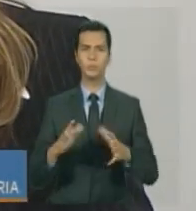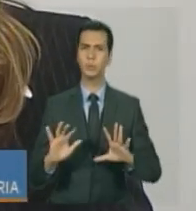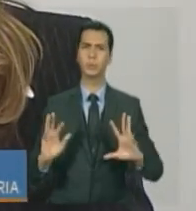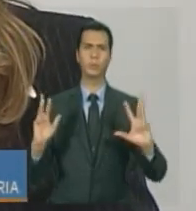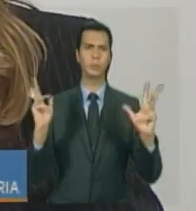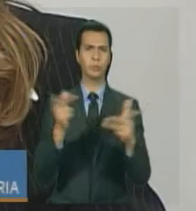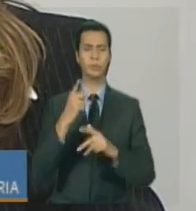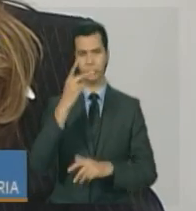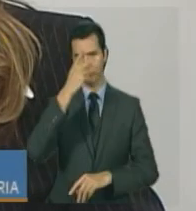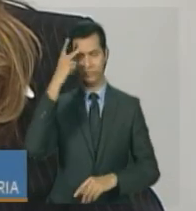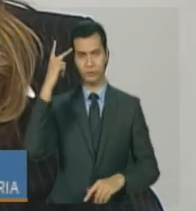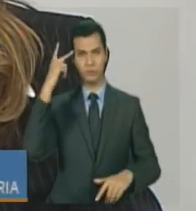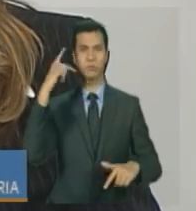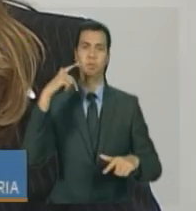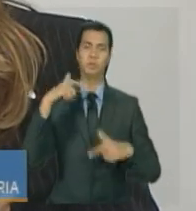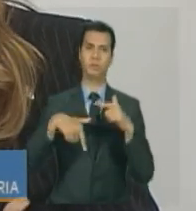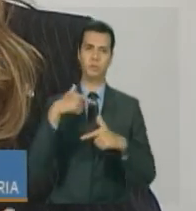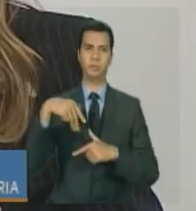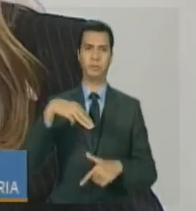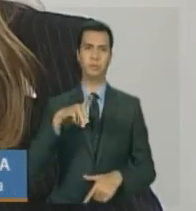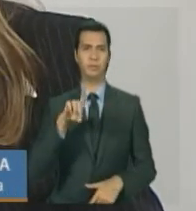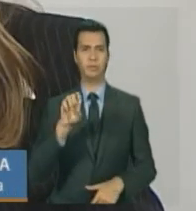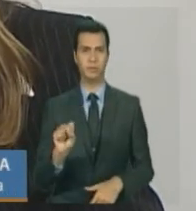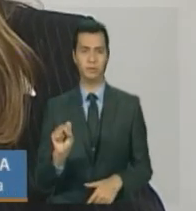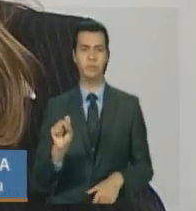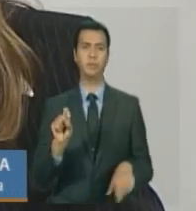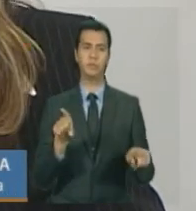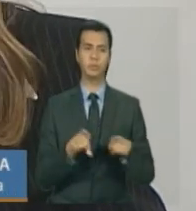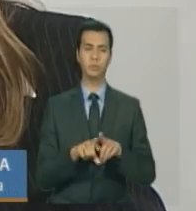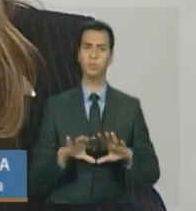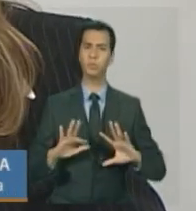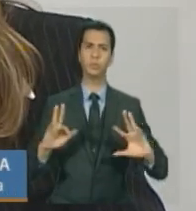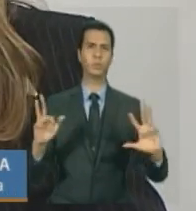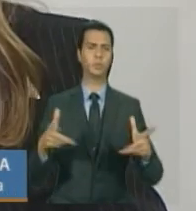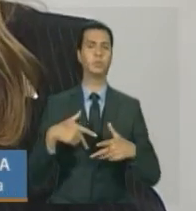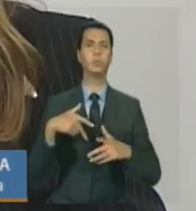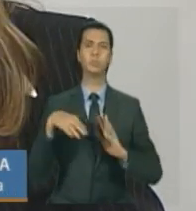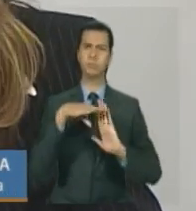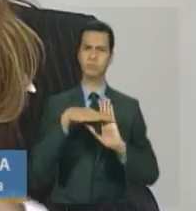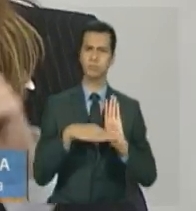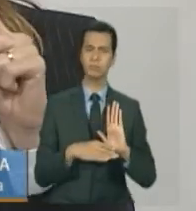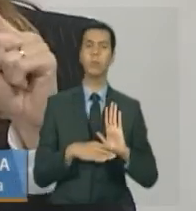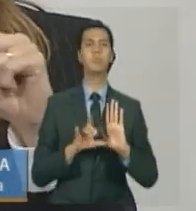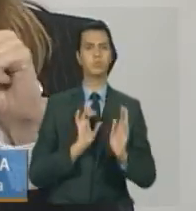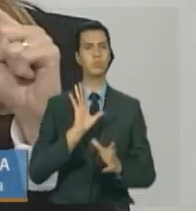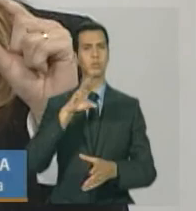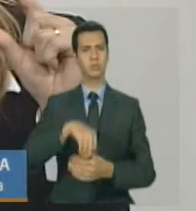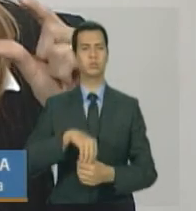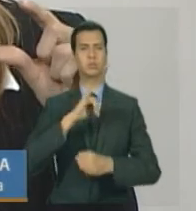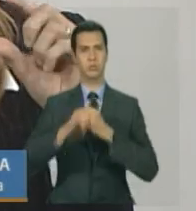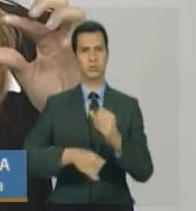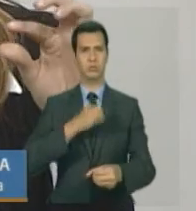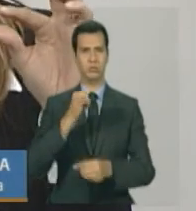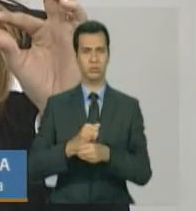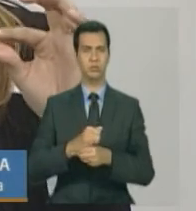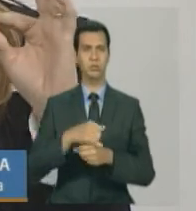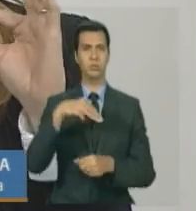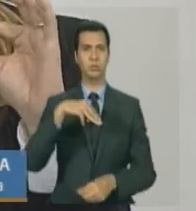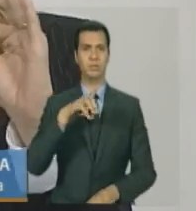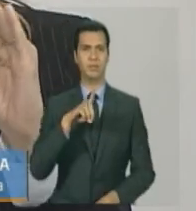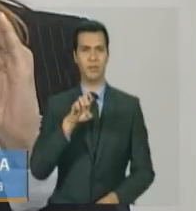os gestores e técnicos do MDS, a gente está disponibilizando todo esse material no site. Então, você entra no site do MDS,